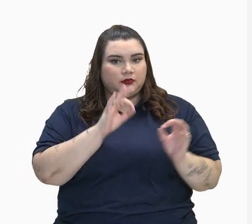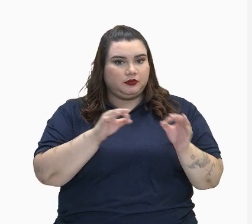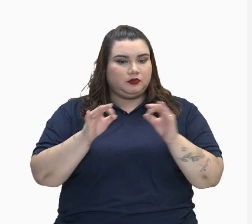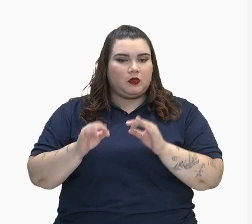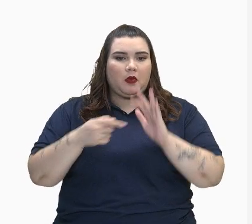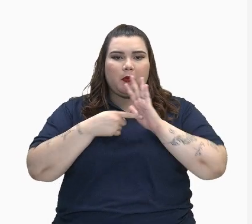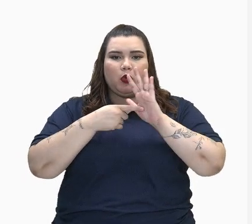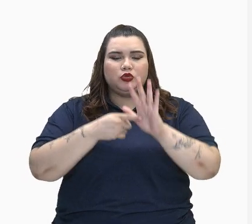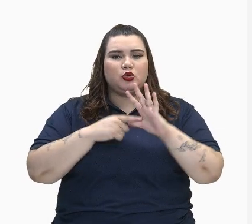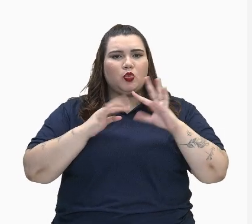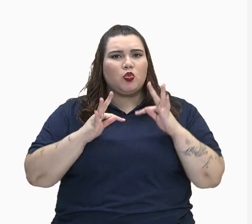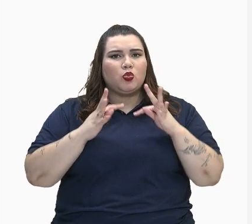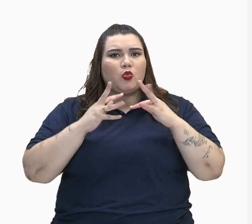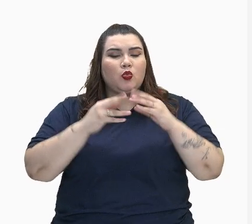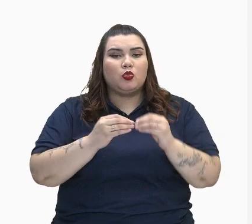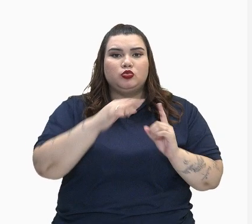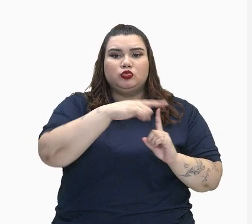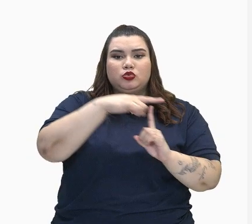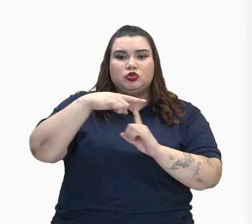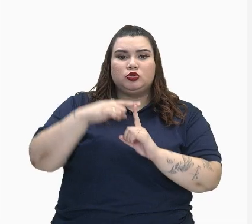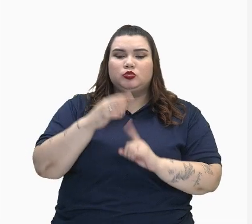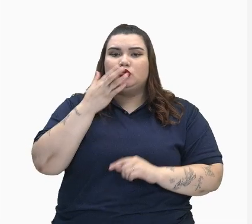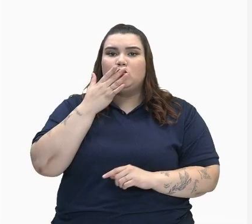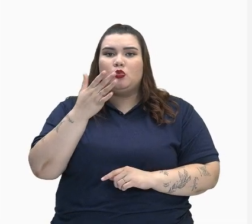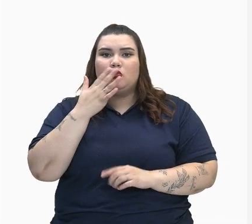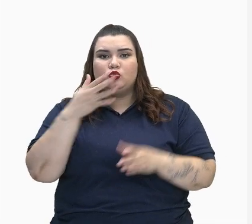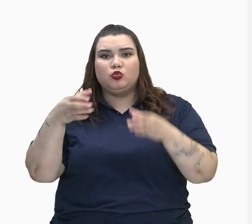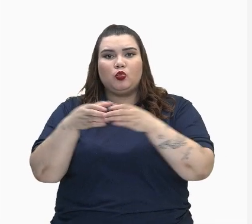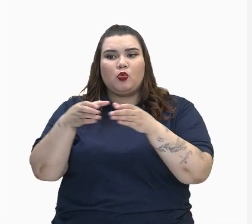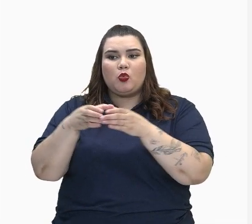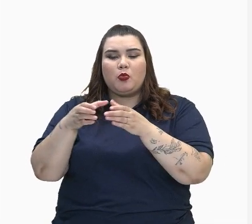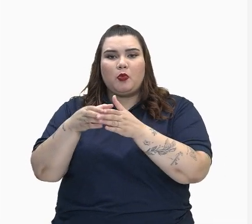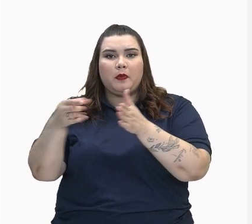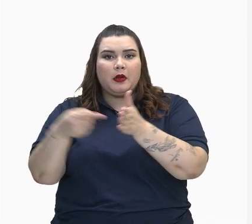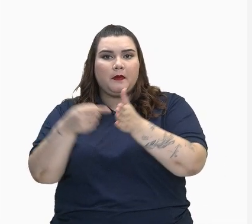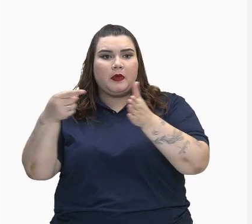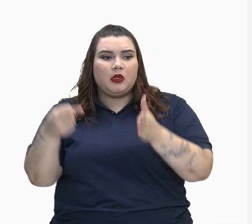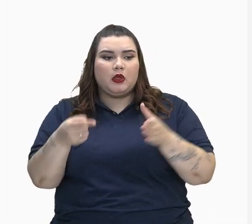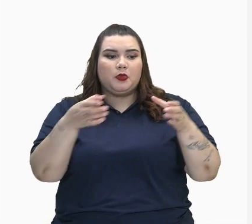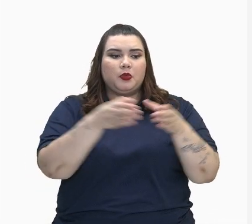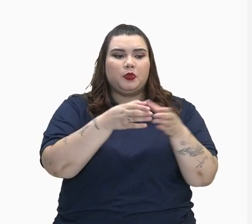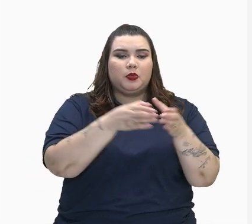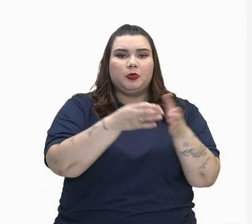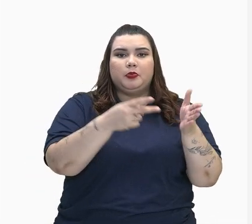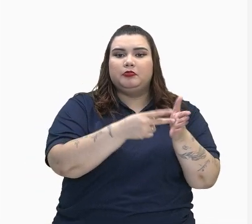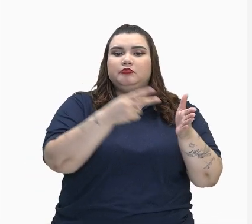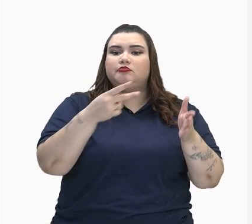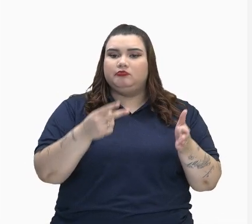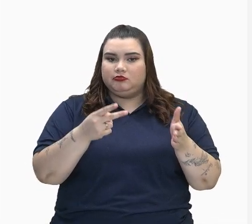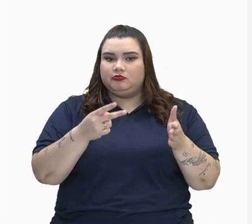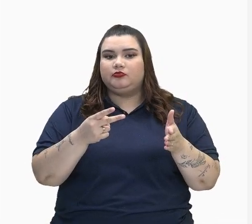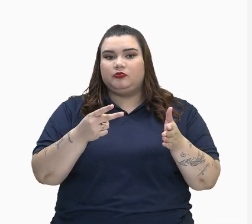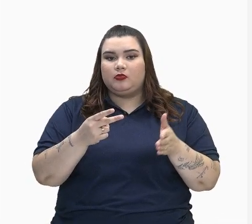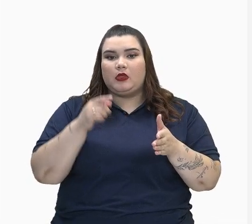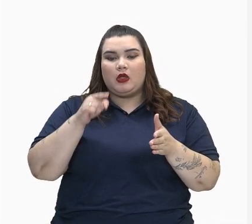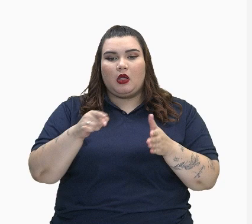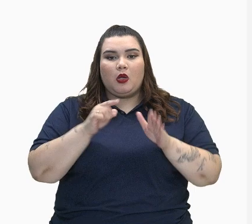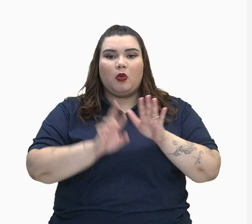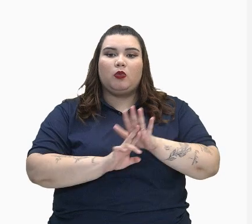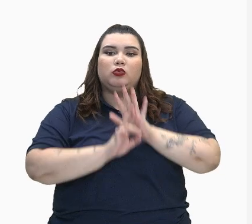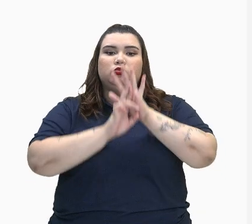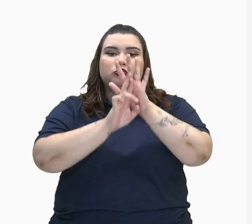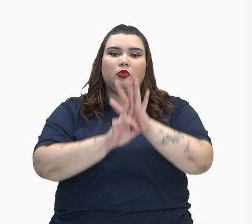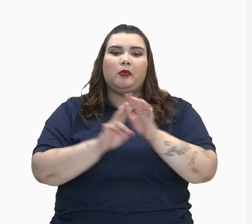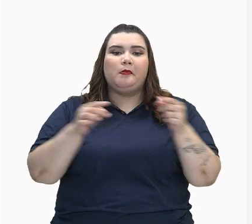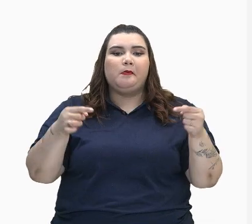contínua, abrangendo todas as variações de matizes entre cores primárias e secundárias. Esses